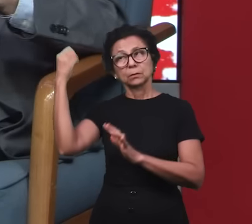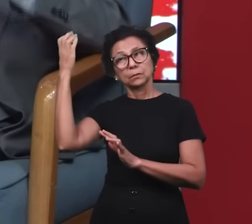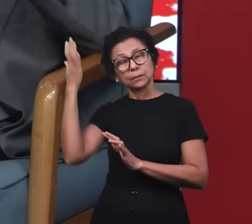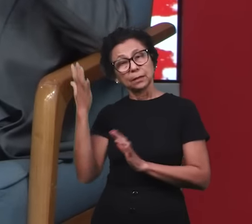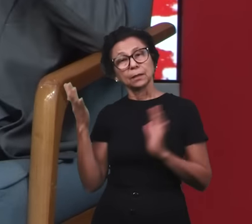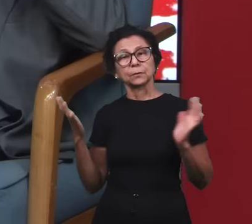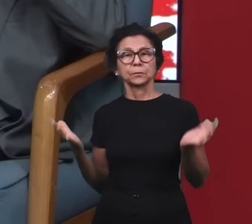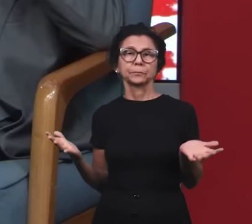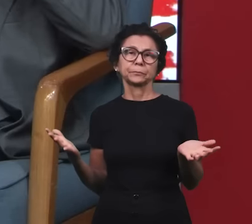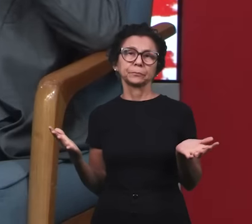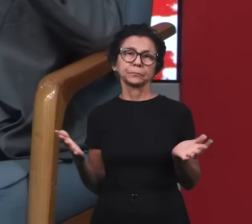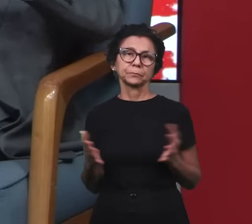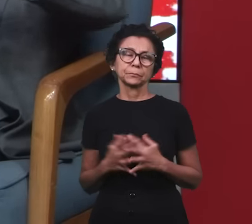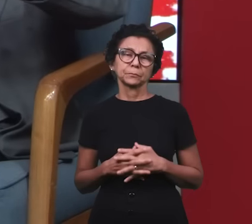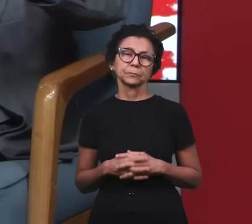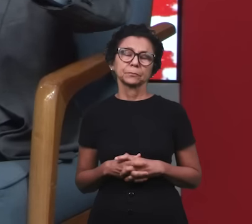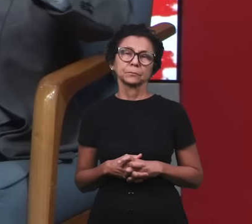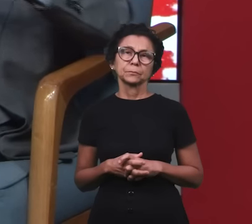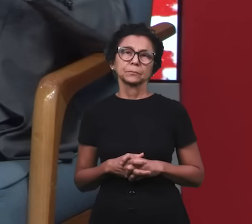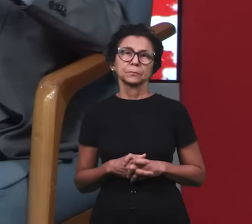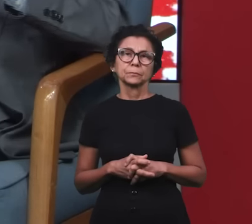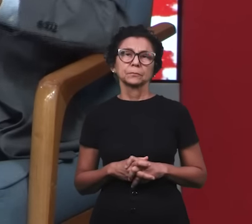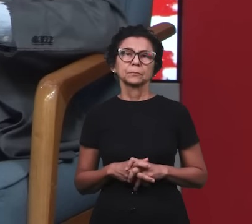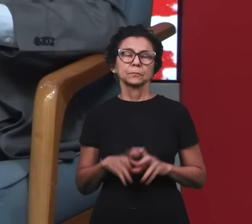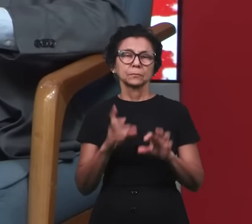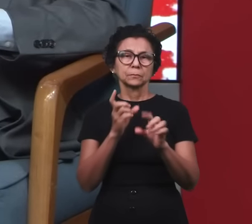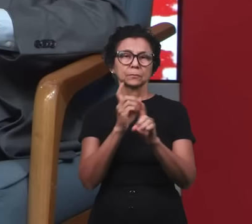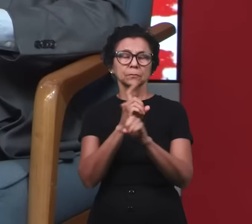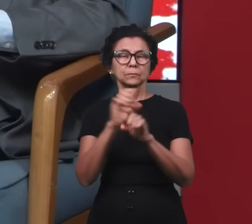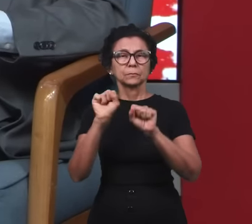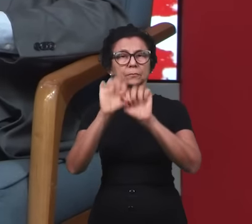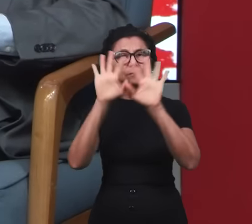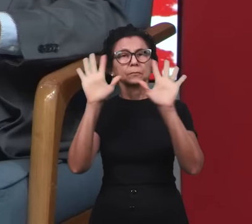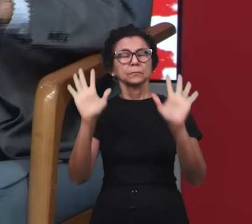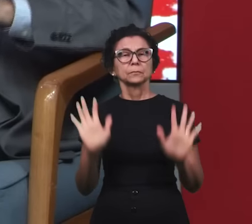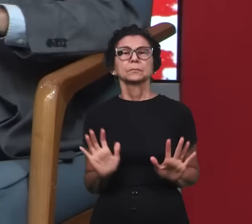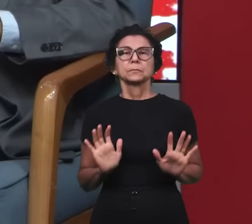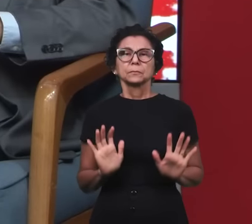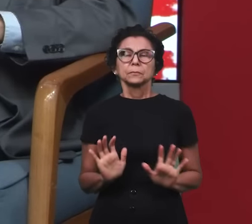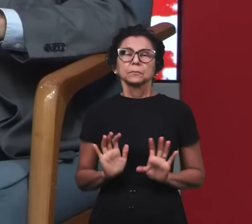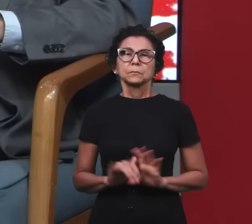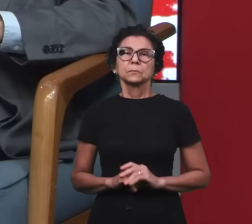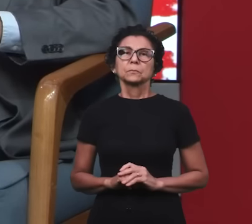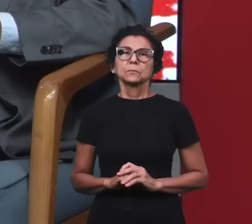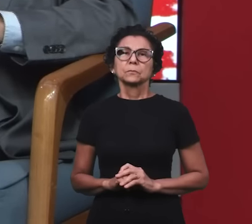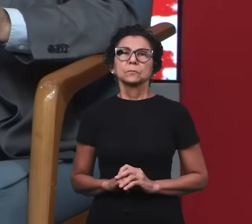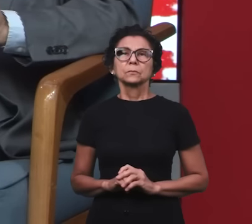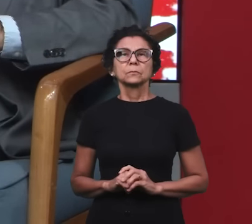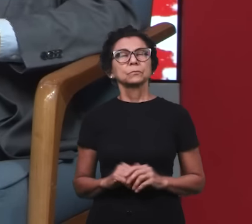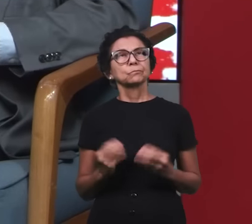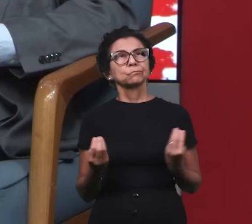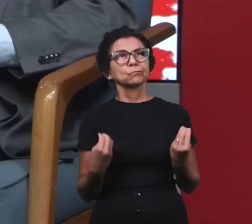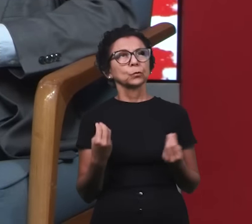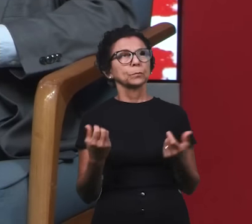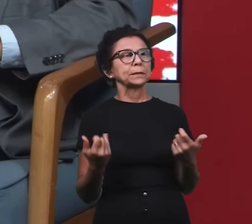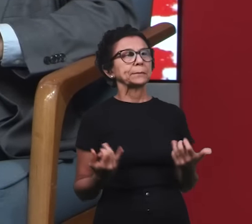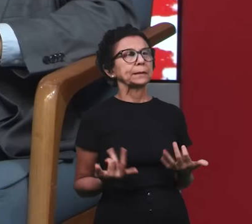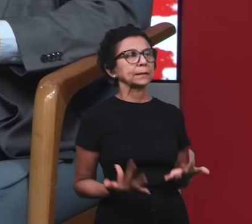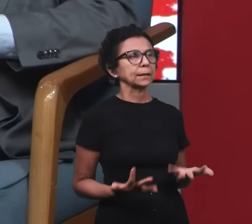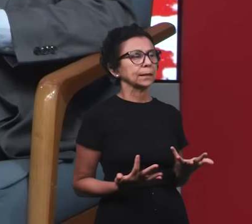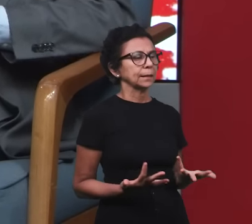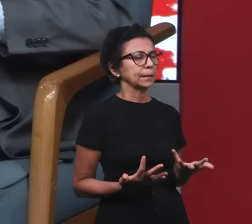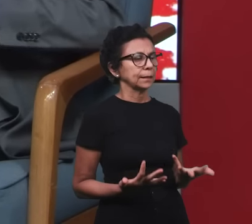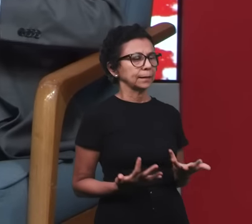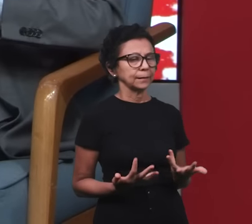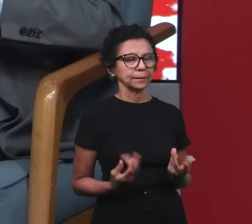Jesus revelado. Está clara a doutrina aí. Ela está, vamos dizer assim,